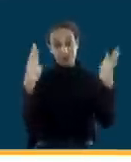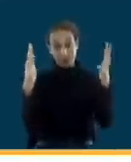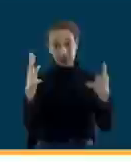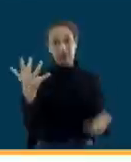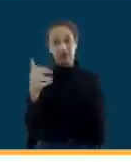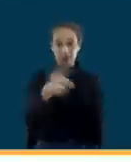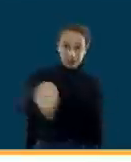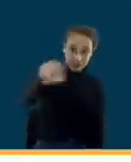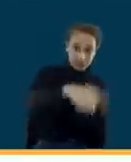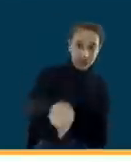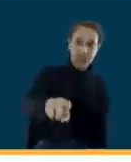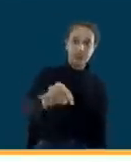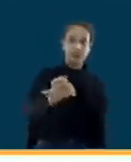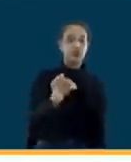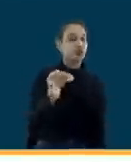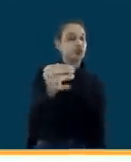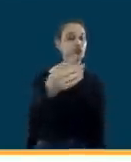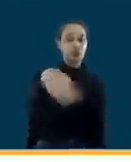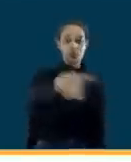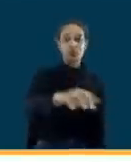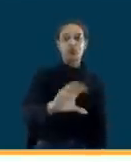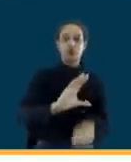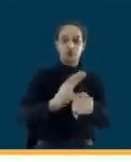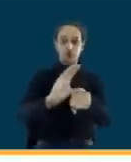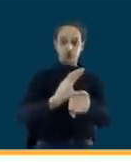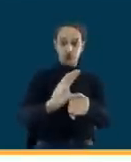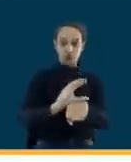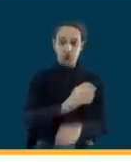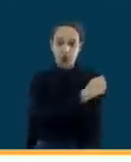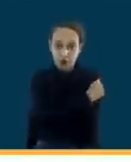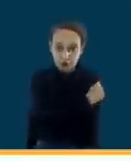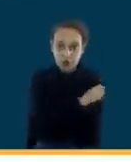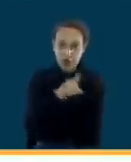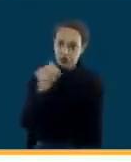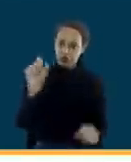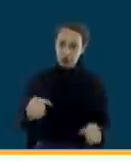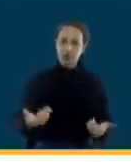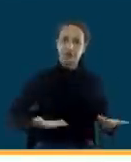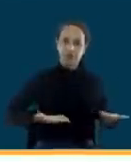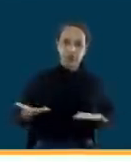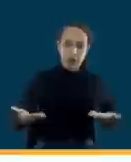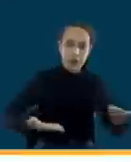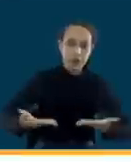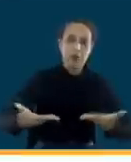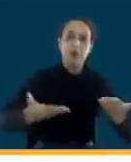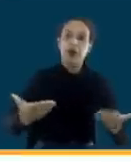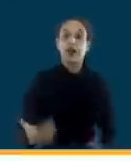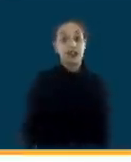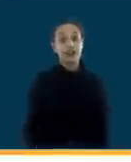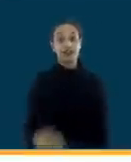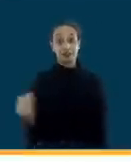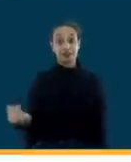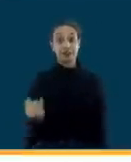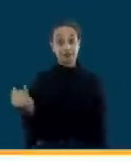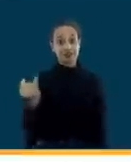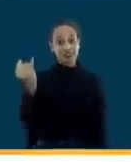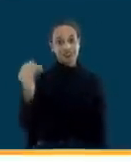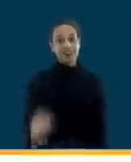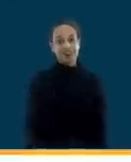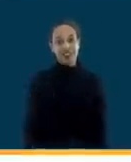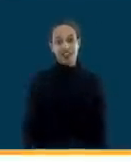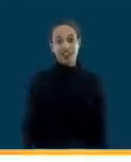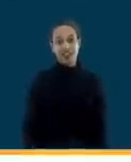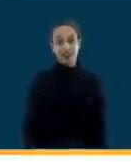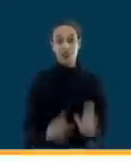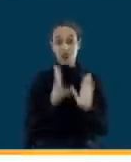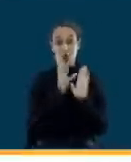a todos que estão aí no curso. Se dediquem. Vale a pena, vão terminar o curso, vai faltar coisa, mas olha que